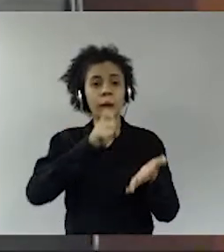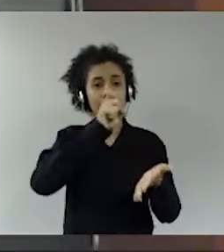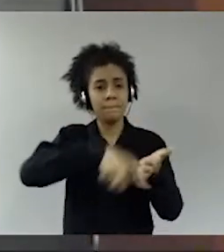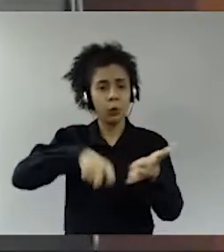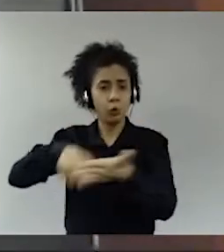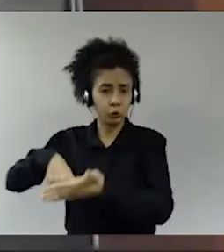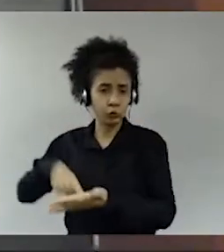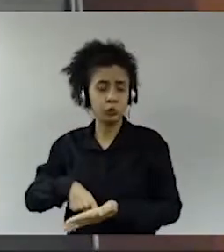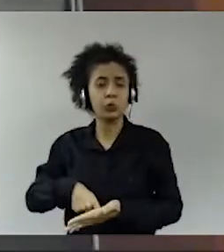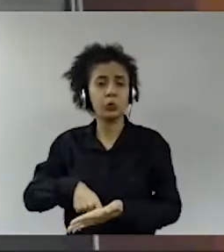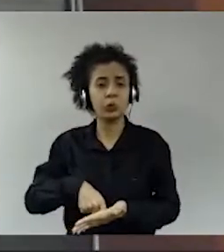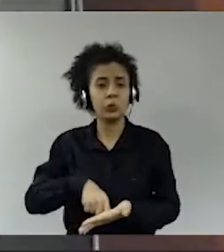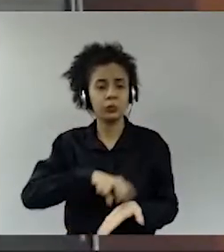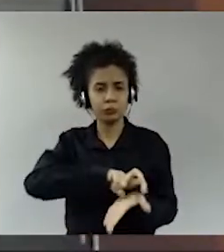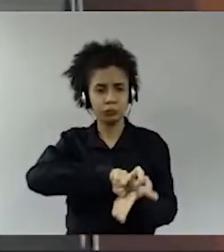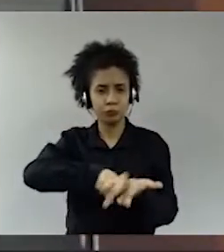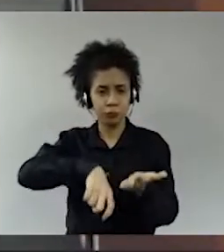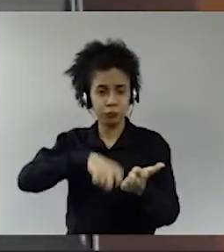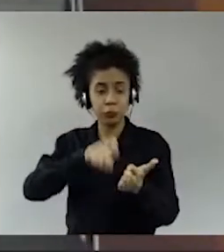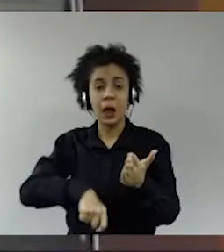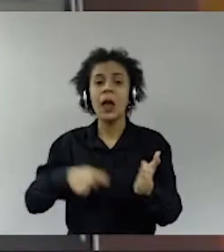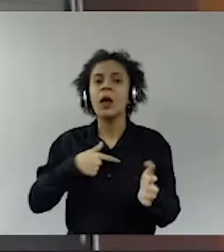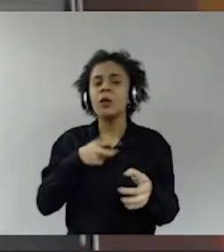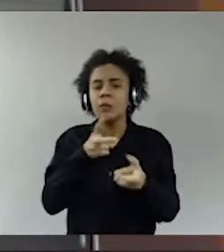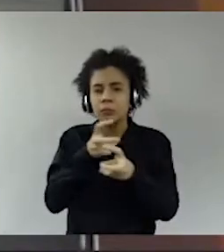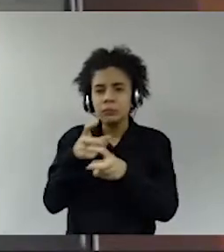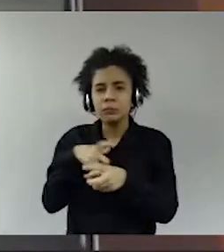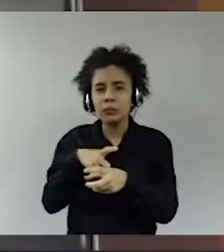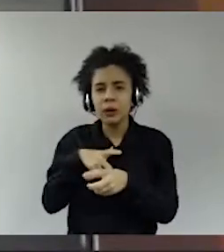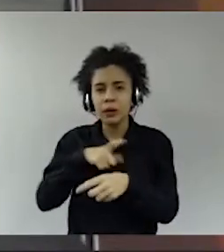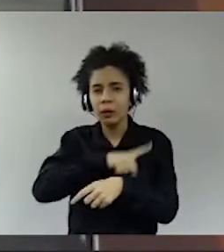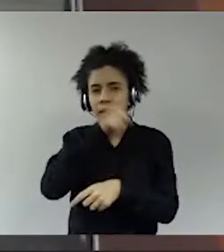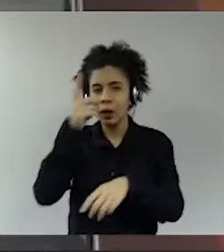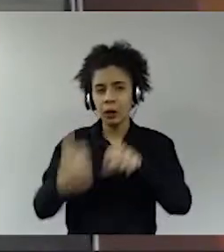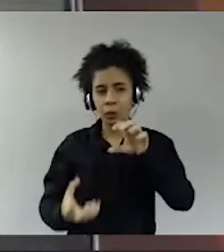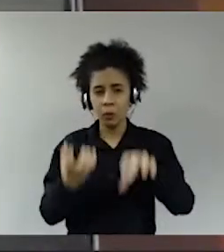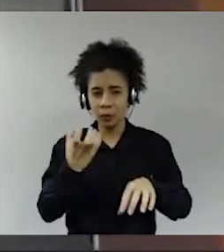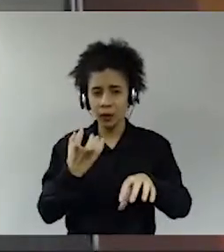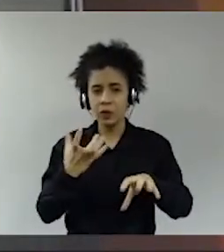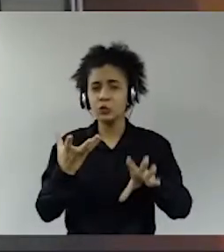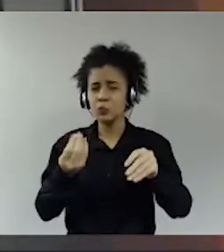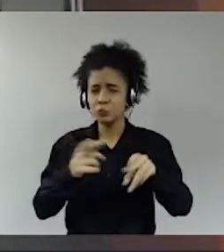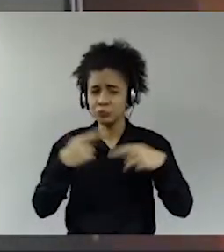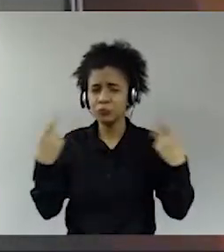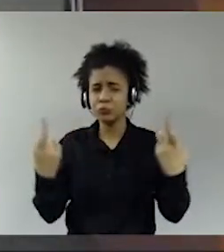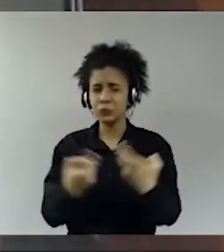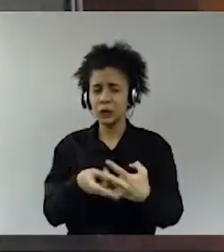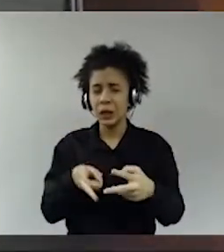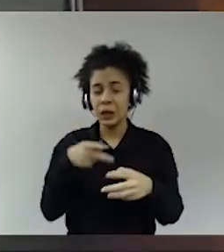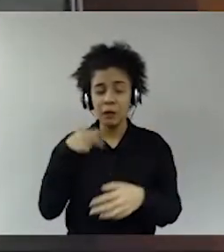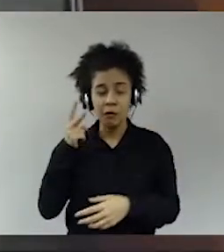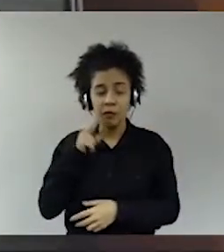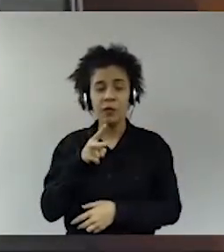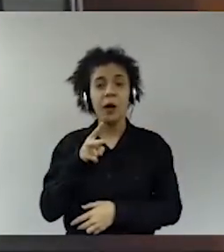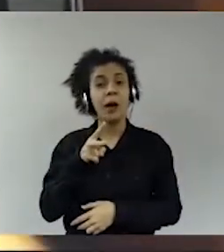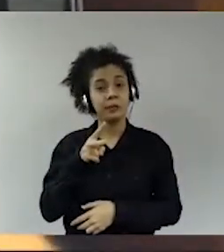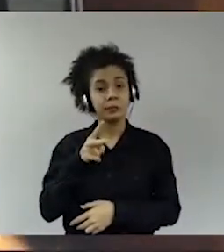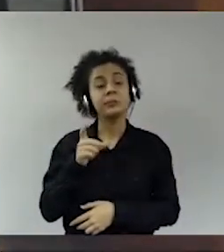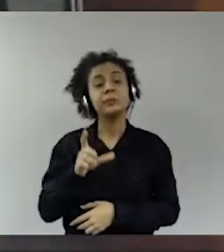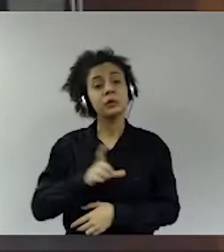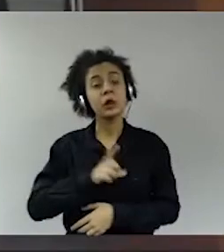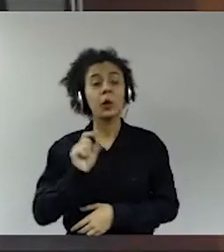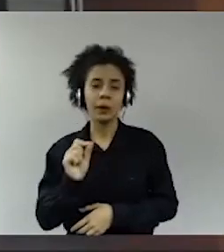tenho acompanhado vários projetos que tramitam no Congresso Nacional. E há, naturalmente, em virtude